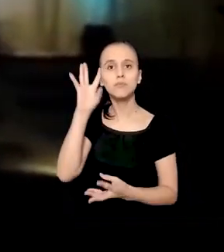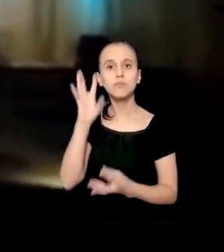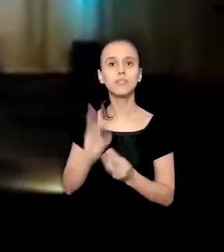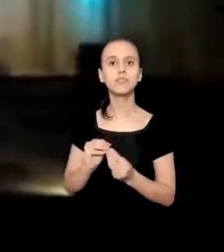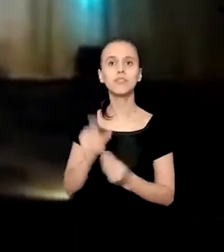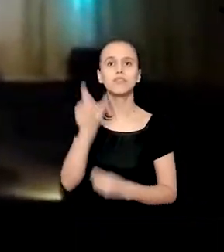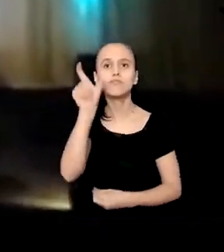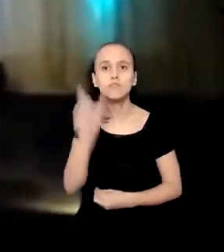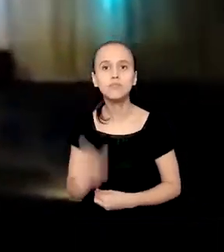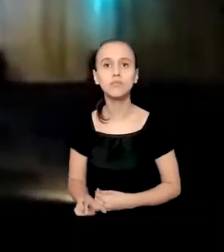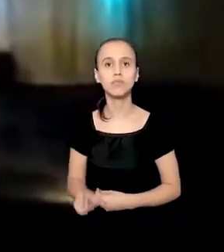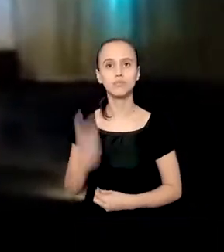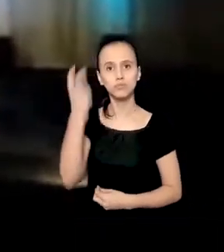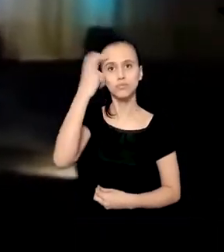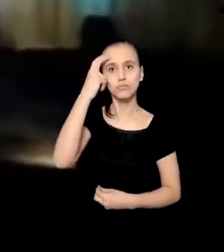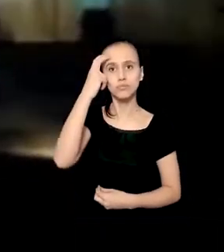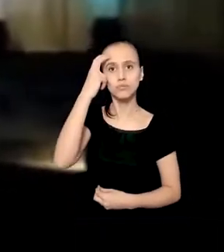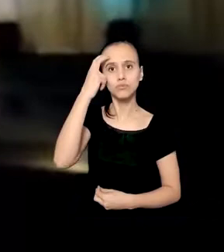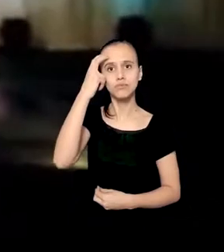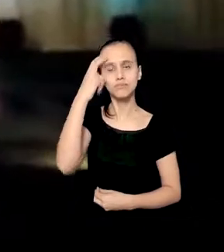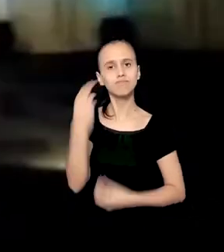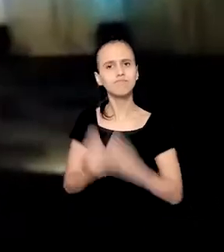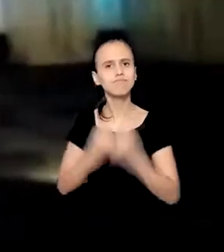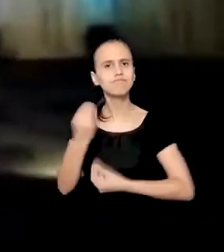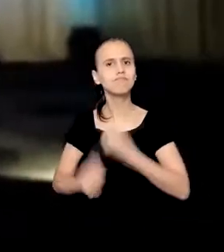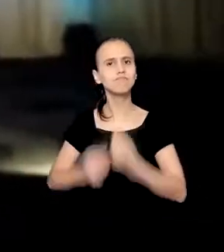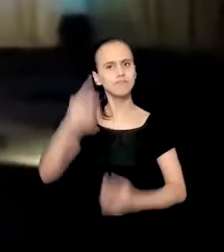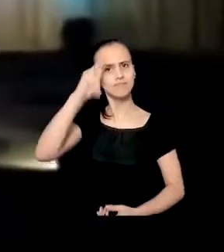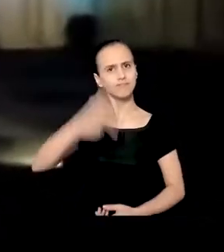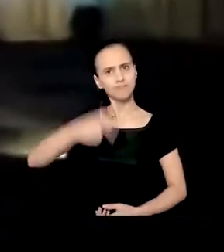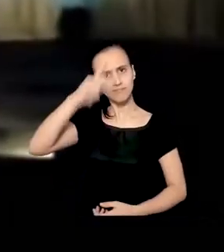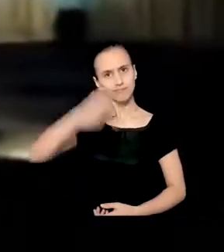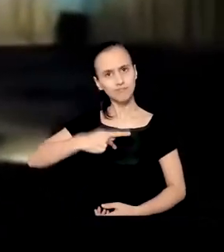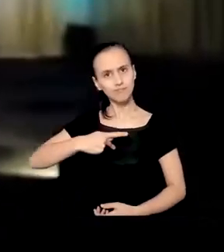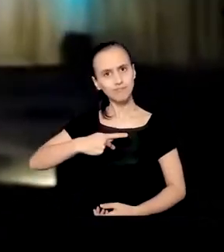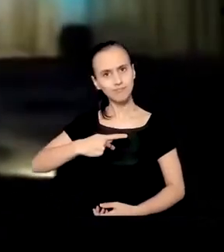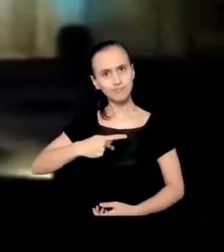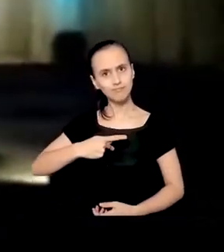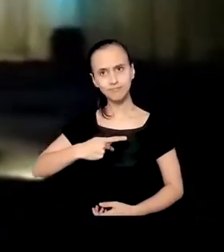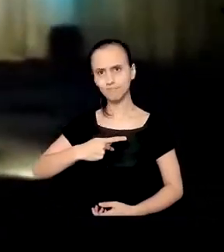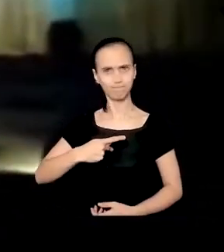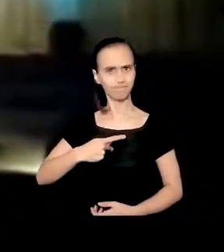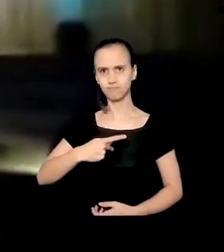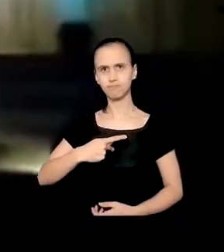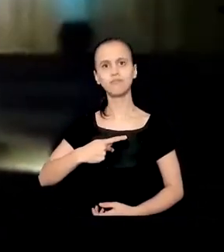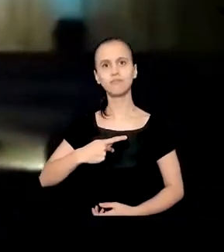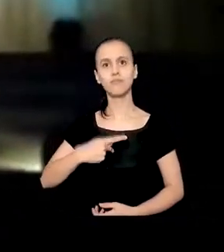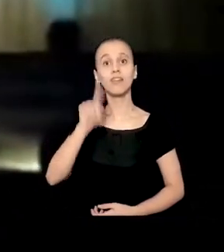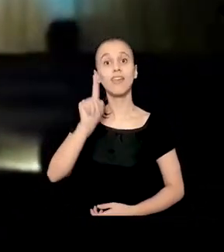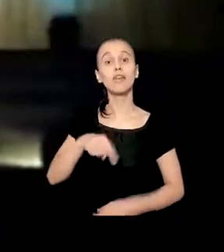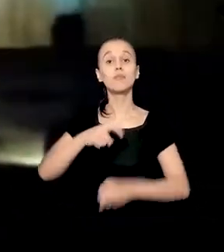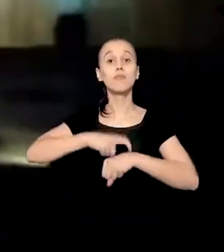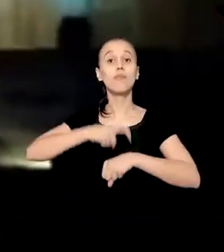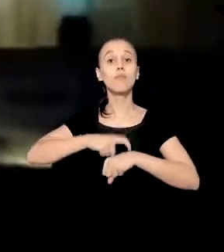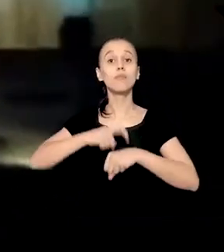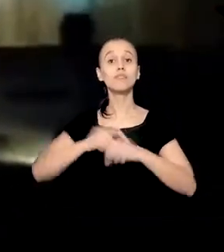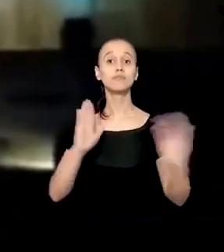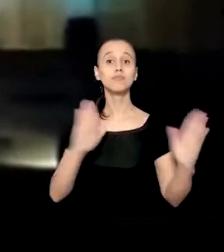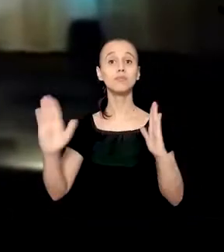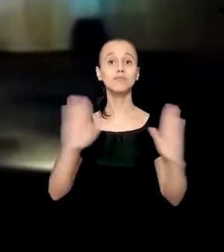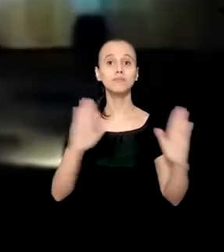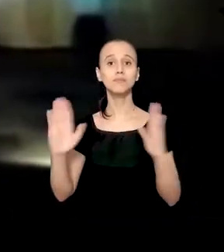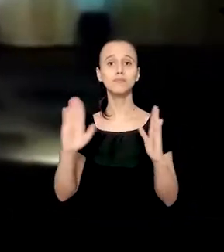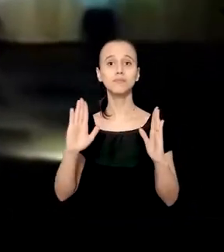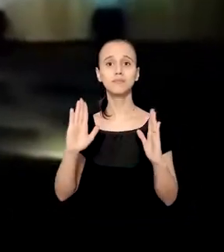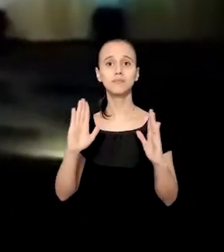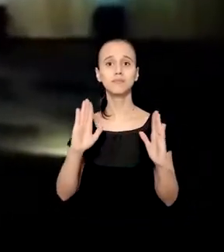época, compreender o homem, compreender a cultura, compreender quem nós somos, não passaria tanto pela individualidade,